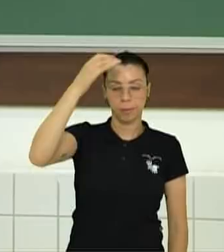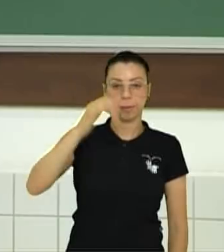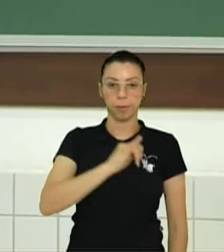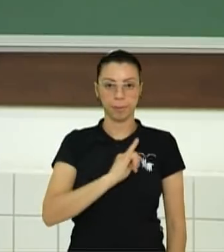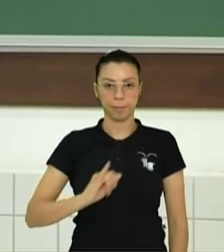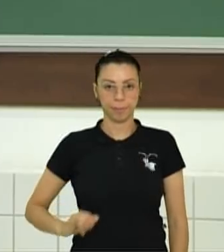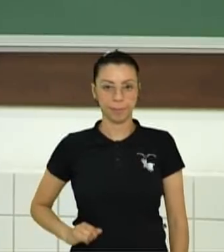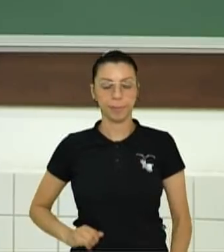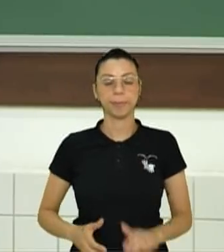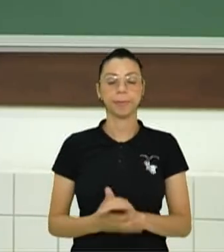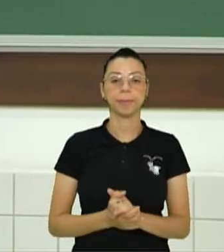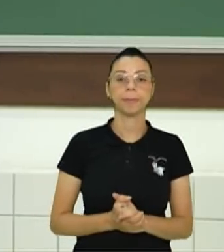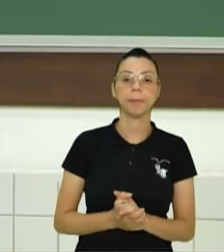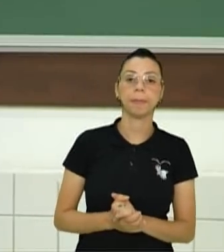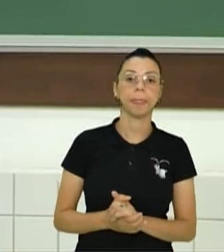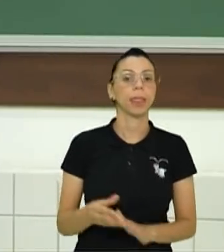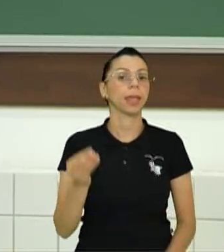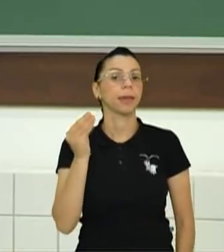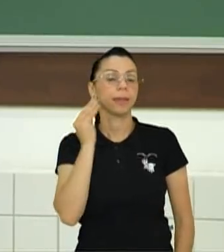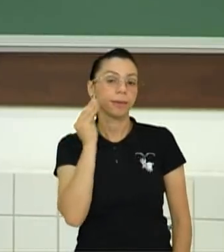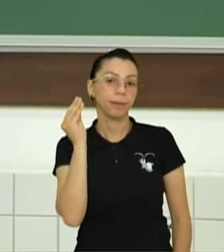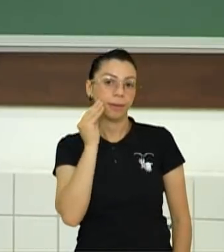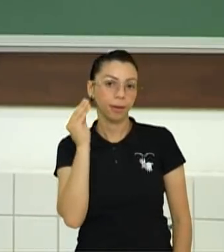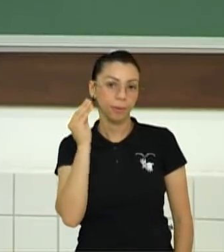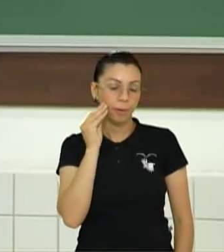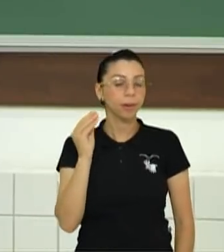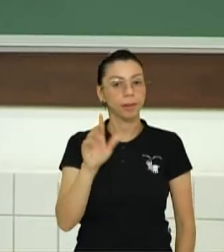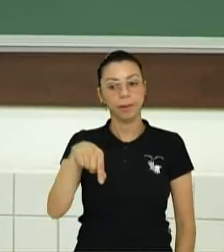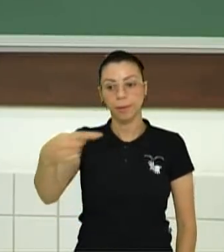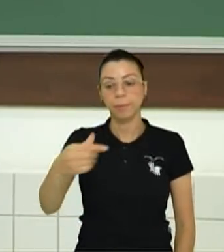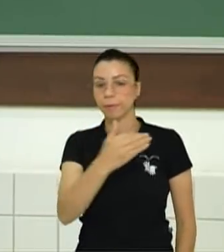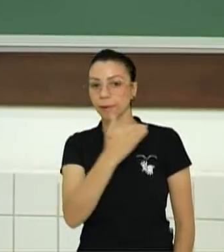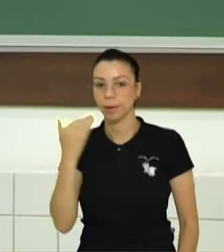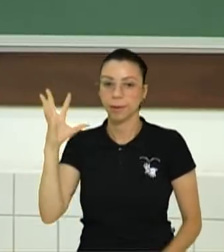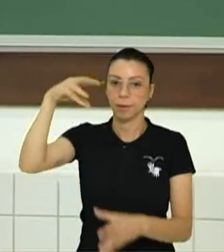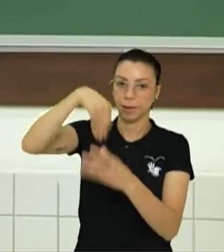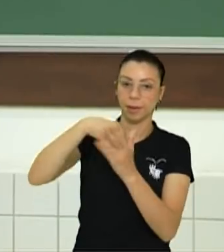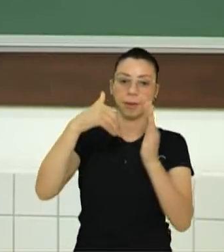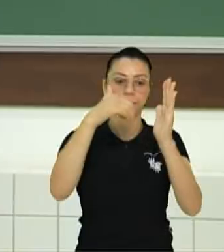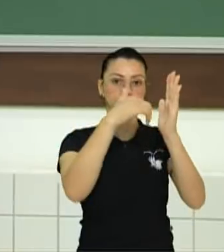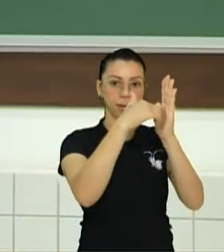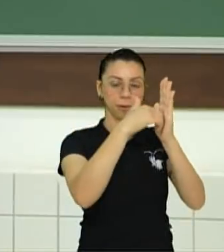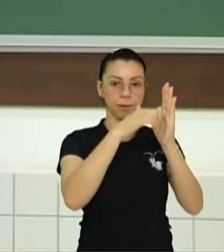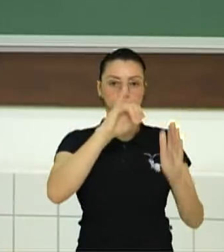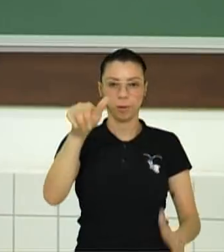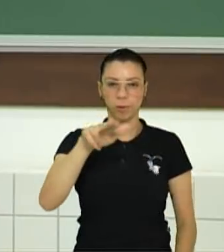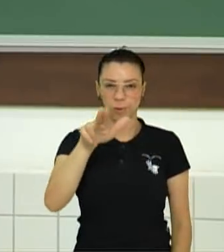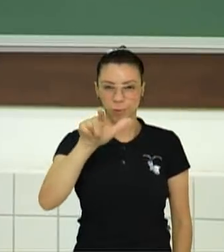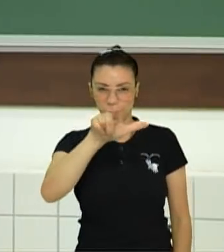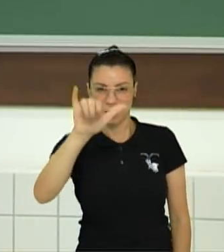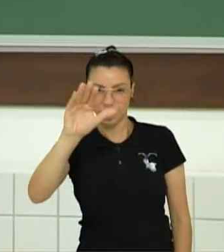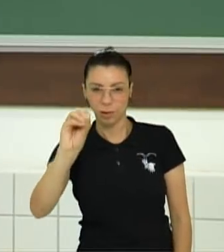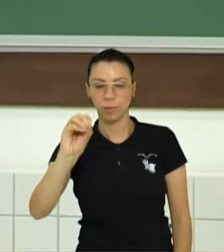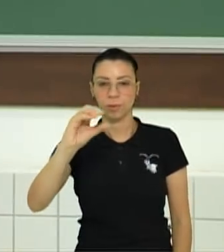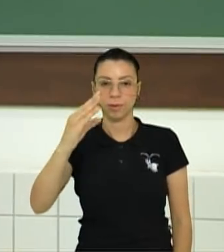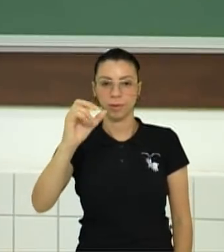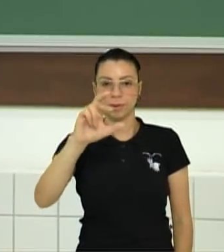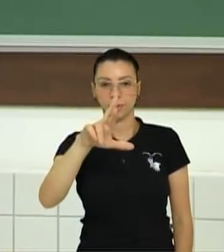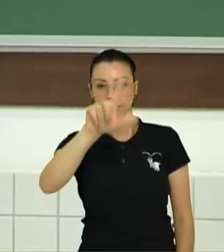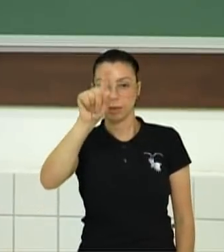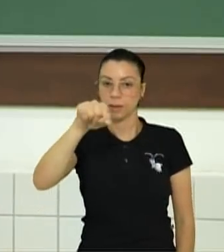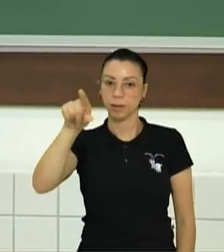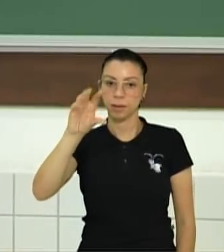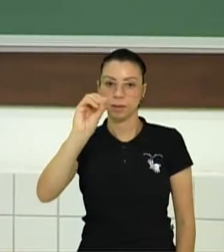do primeiro imperador, que tentou ser imperador e que vai ser assassinado dentro do Senado, Júlio César, é general. E o seu